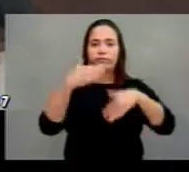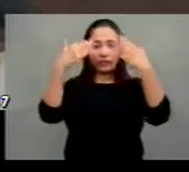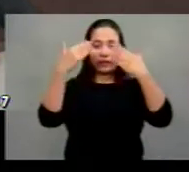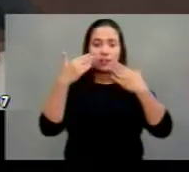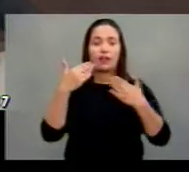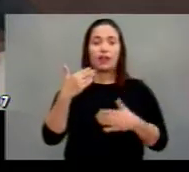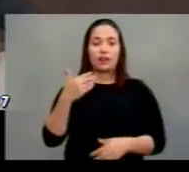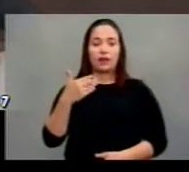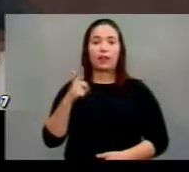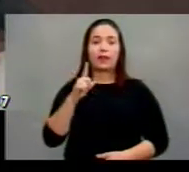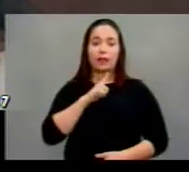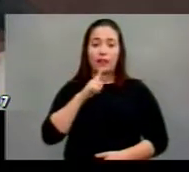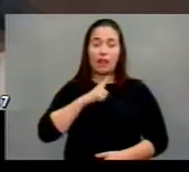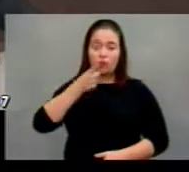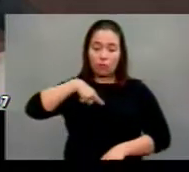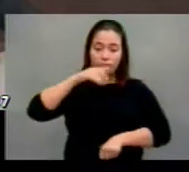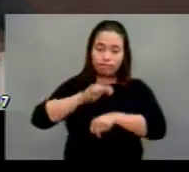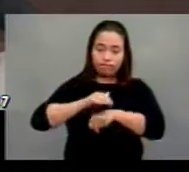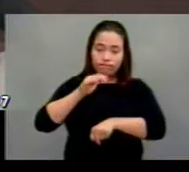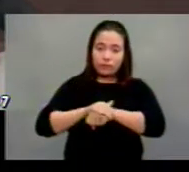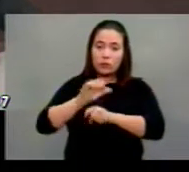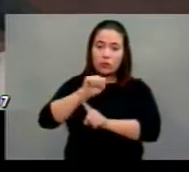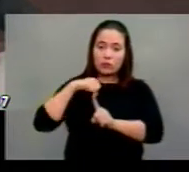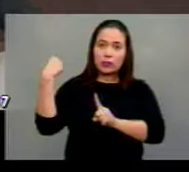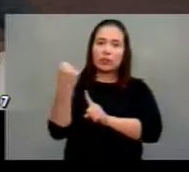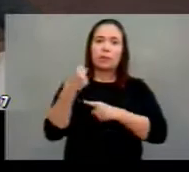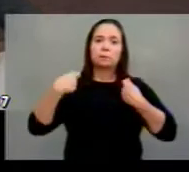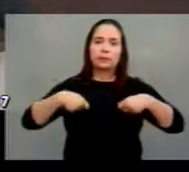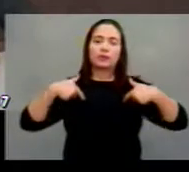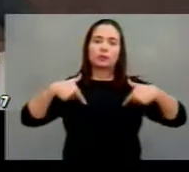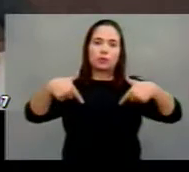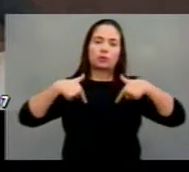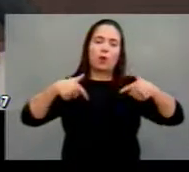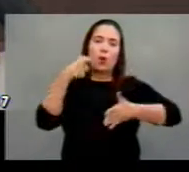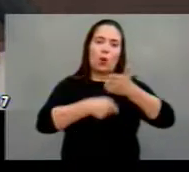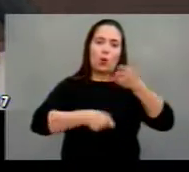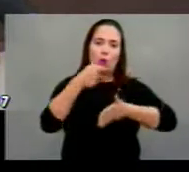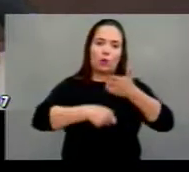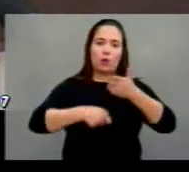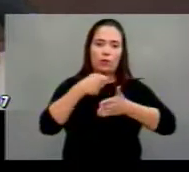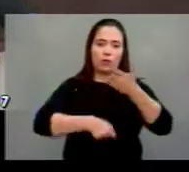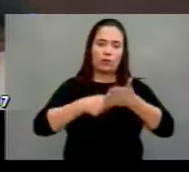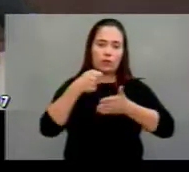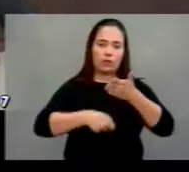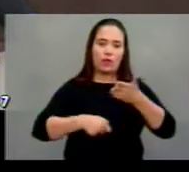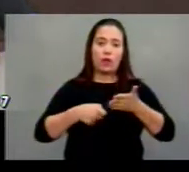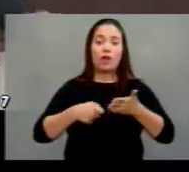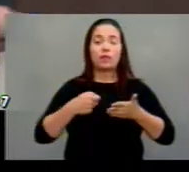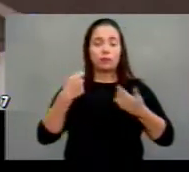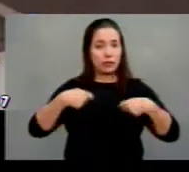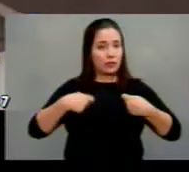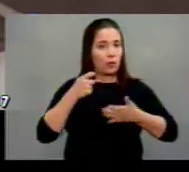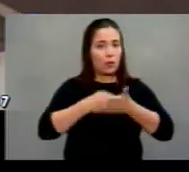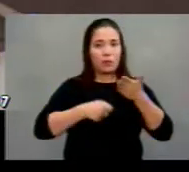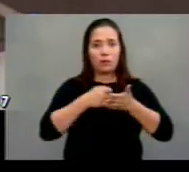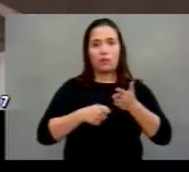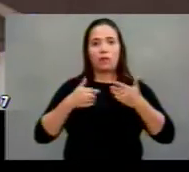na vida são indelegáveis. A luta pelos nossos direitos é uma delas. Ou lutamos, ou lutamos. Muito obrigado.